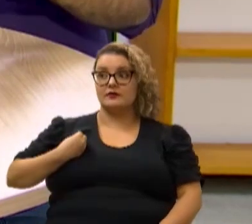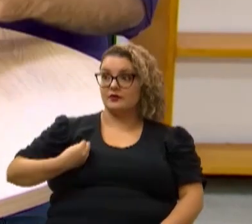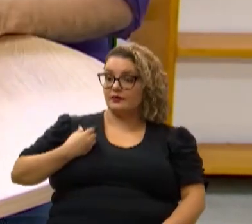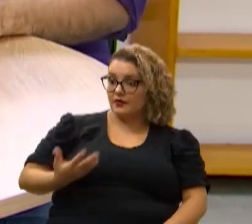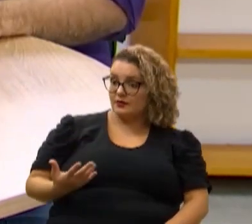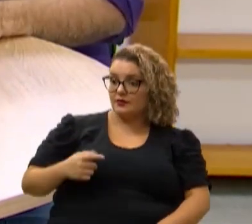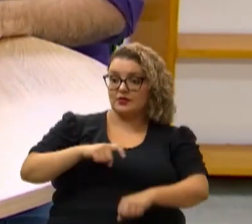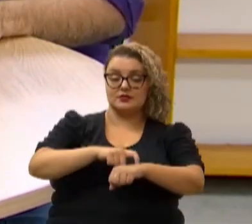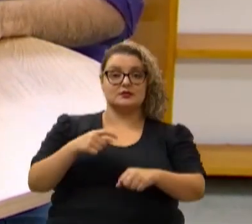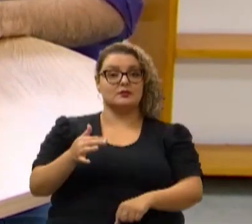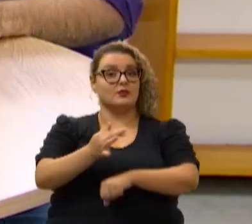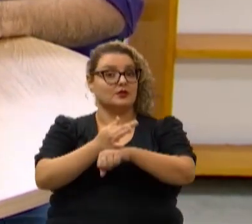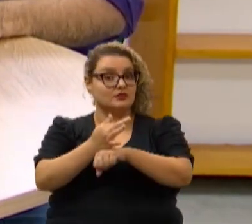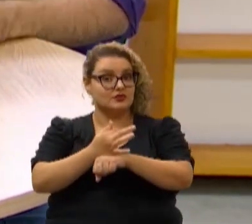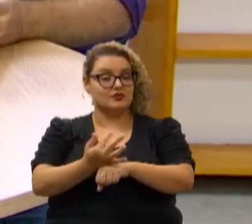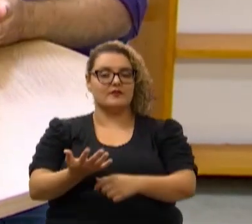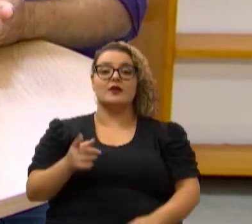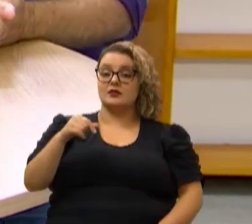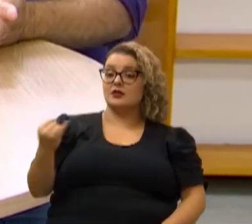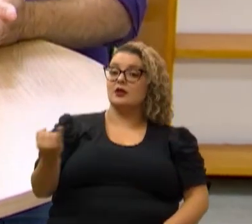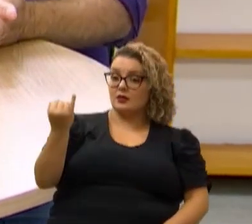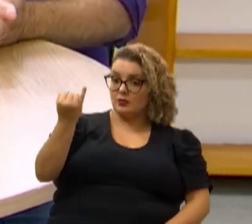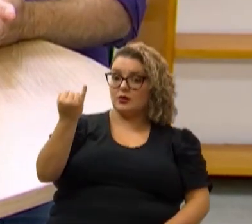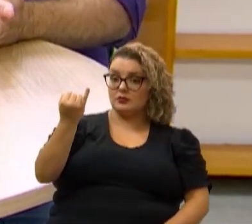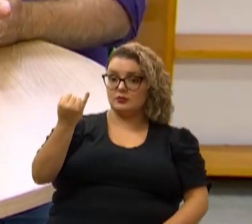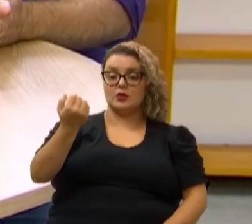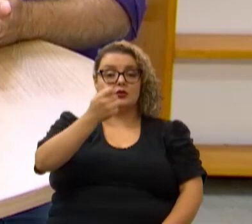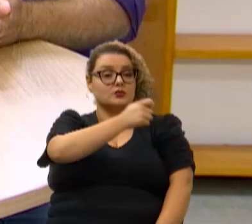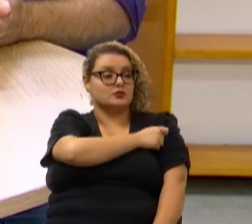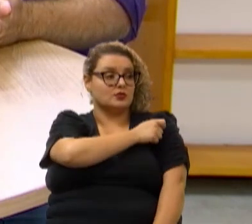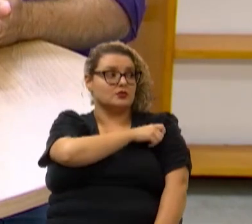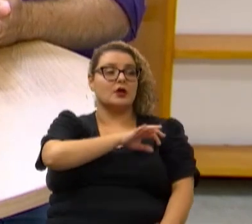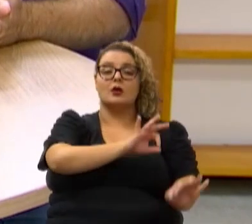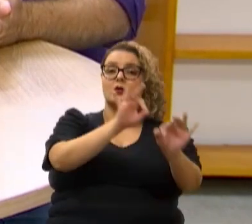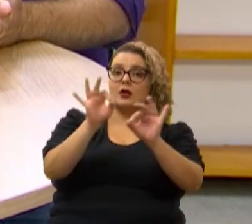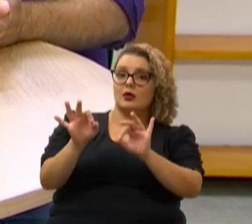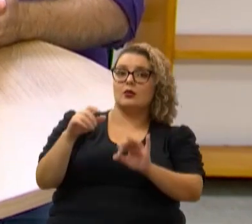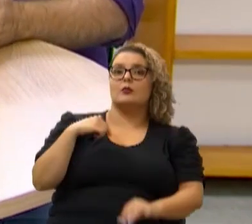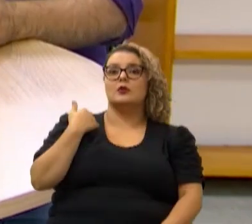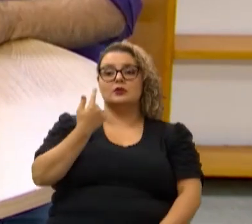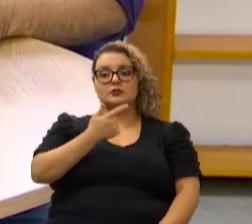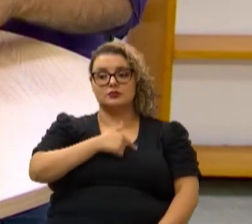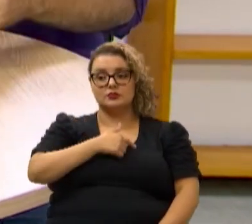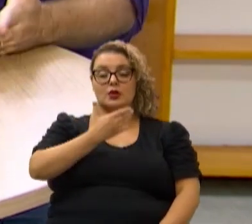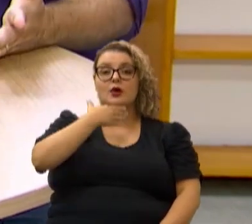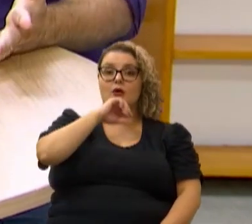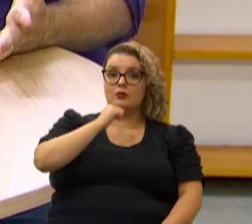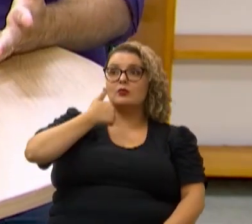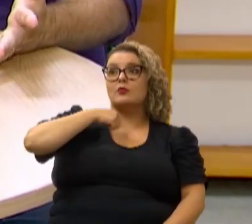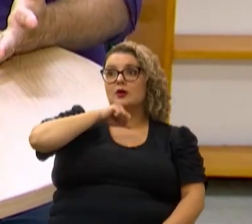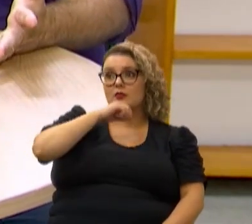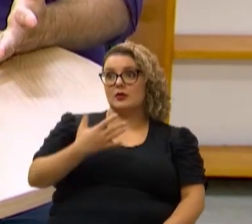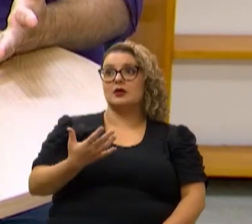vivenciando aí esse período de férias, e é importante que os alunos que acompanham a gente, os pais